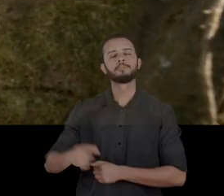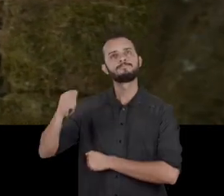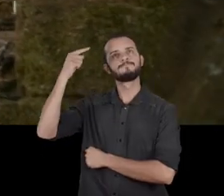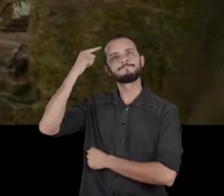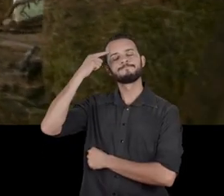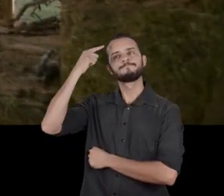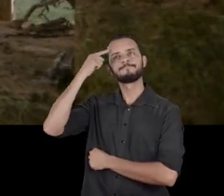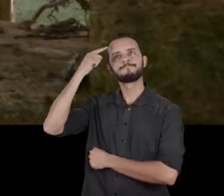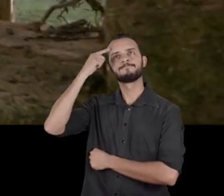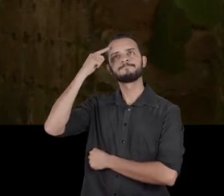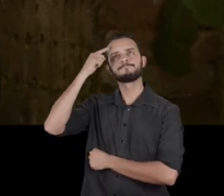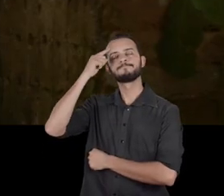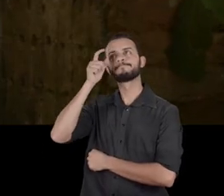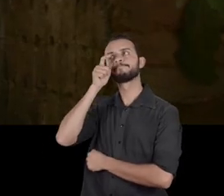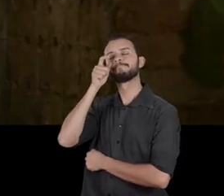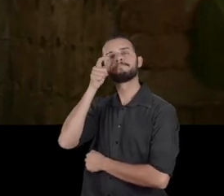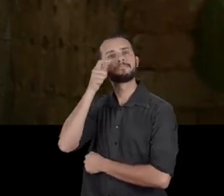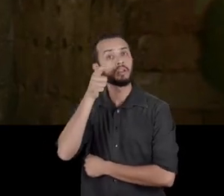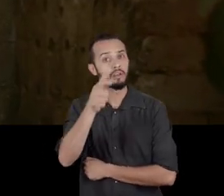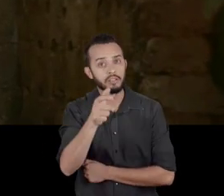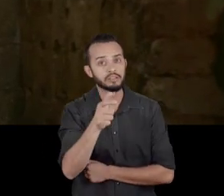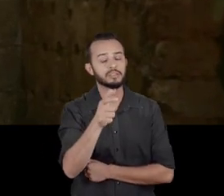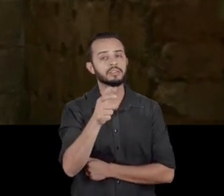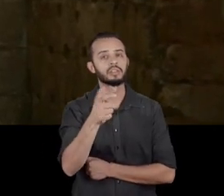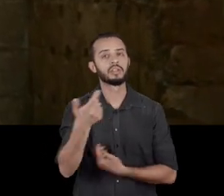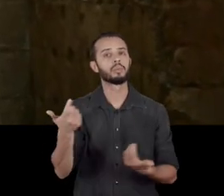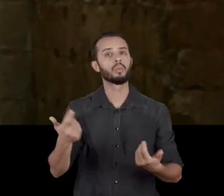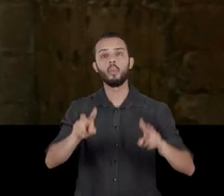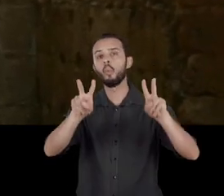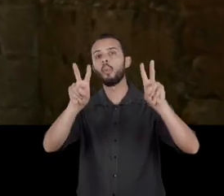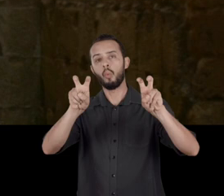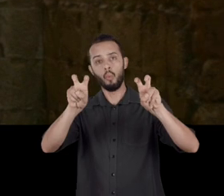Então, acho que é mais interessante a gente pensar em falar, por exemplo,